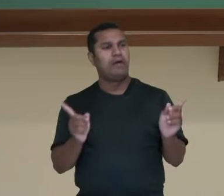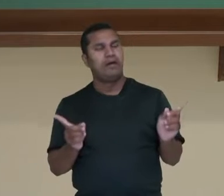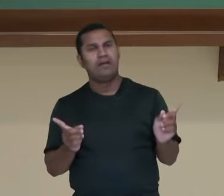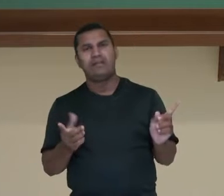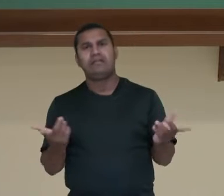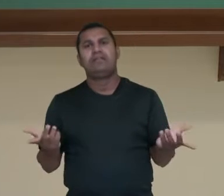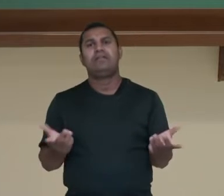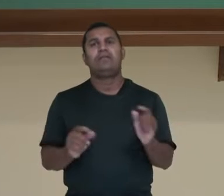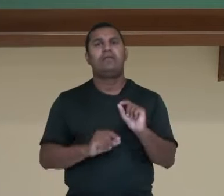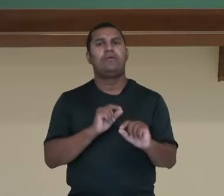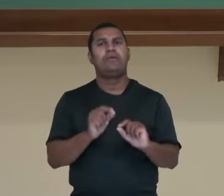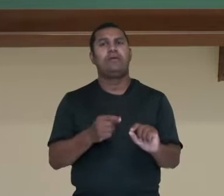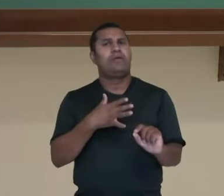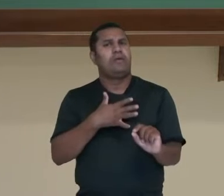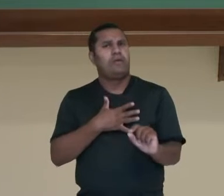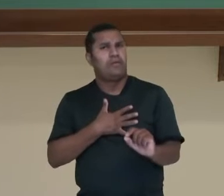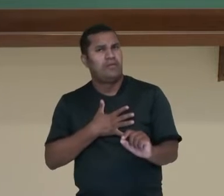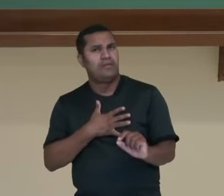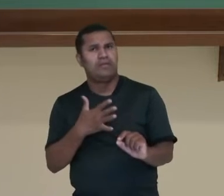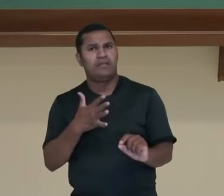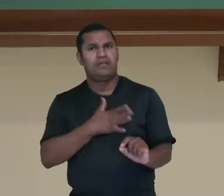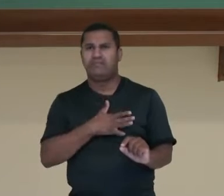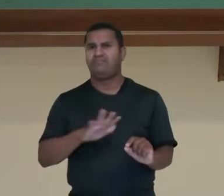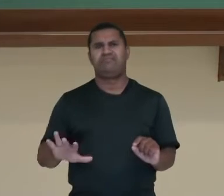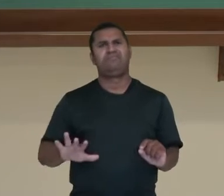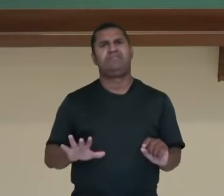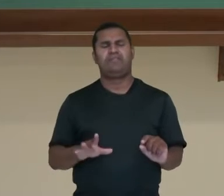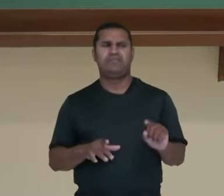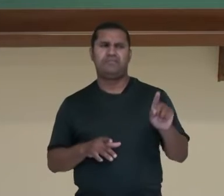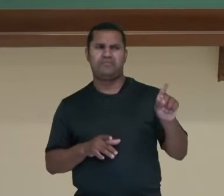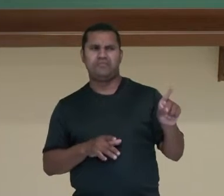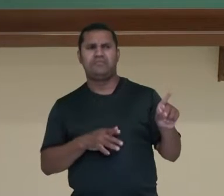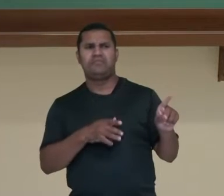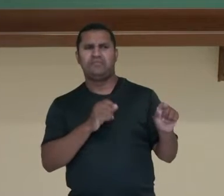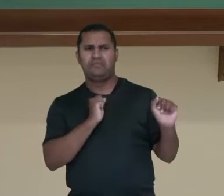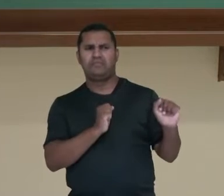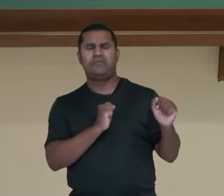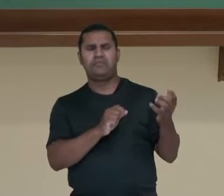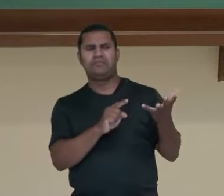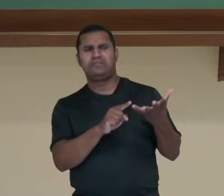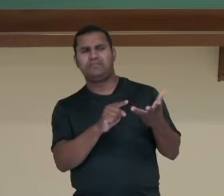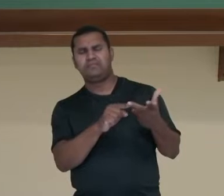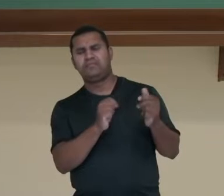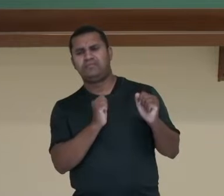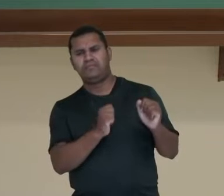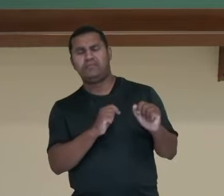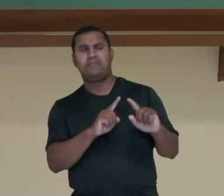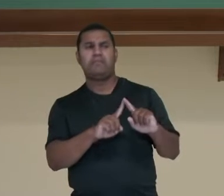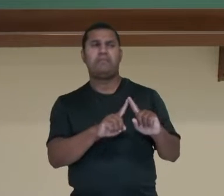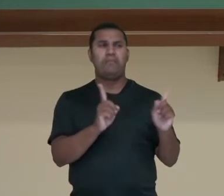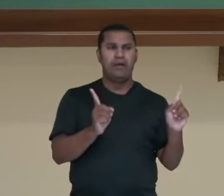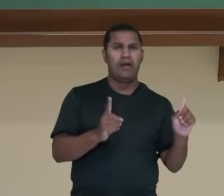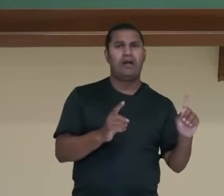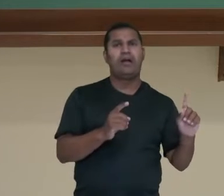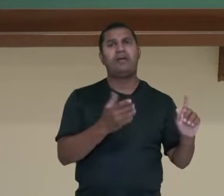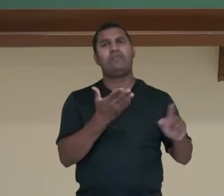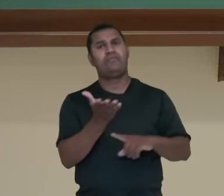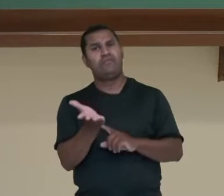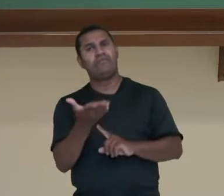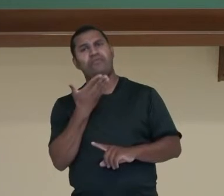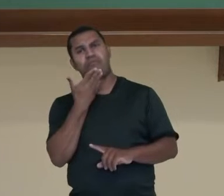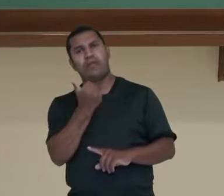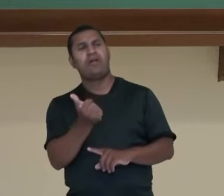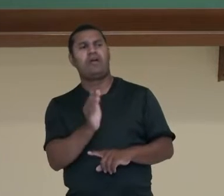isso não. Ou posso pensar, tá, você pode até estar certo nesse quesito, mas o filme valeu a pena por isso, por